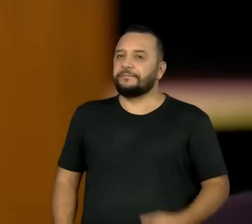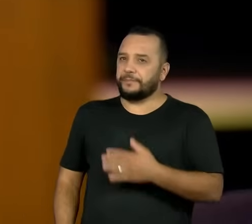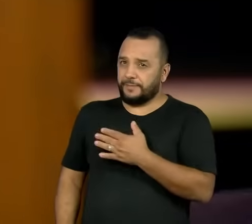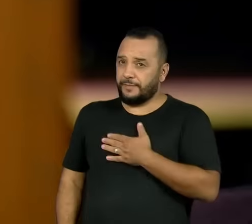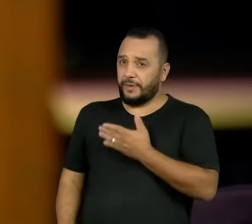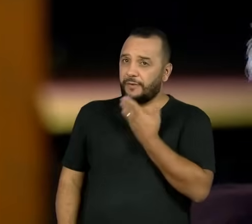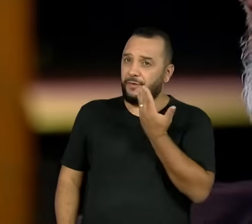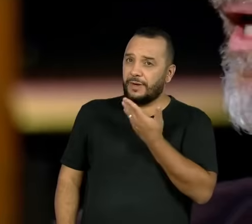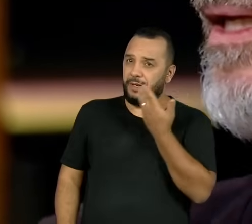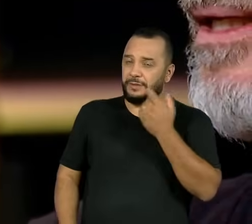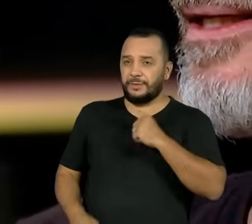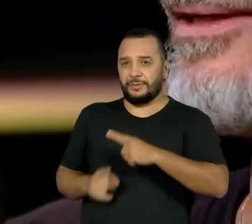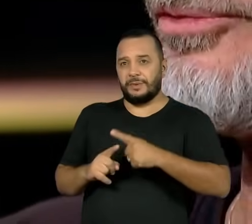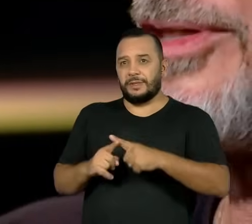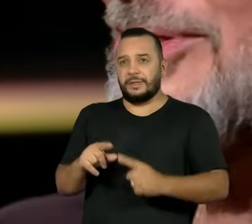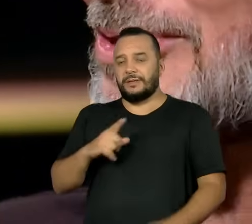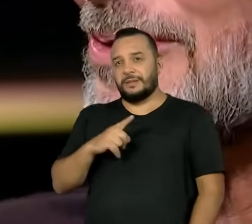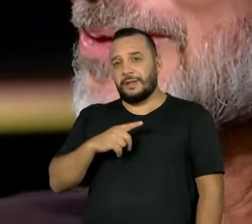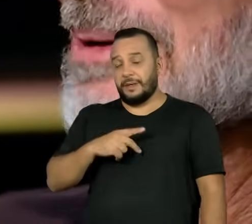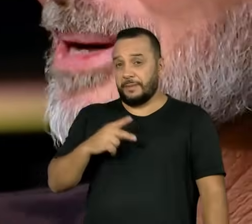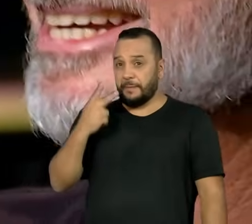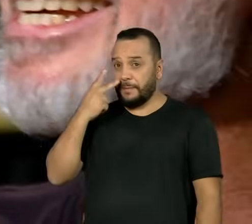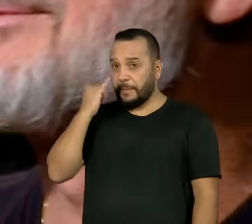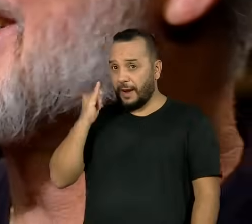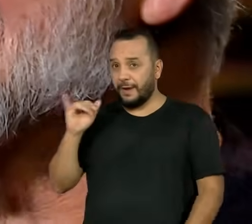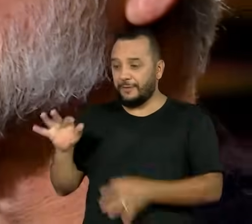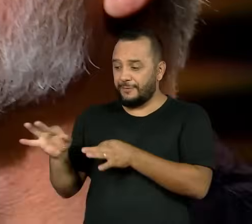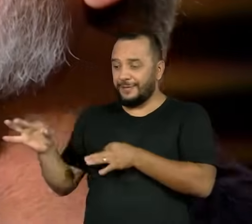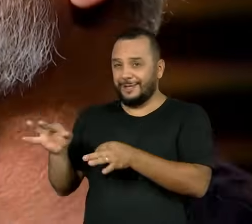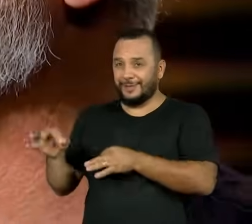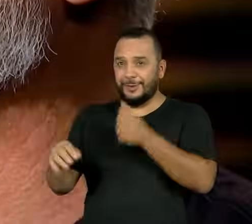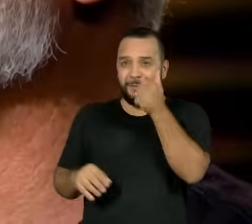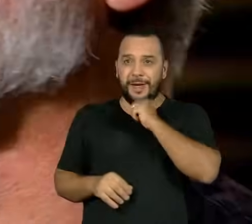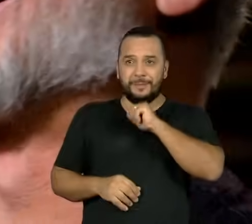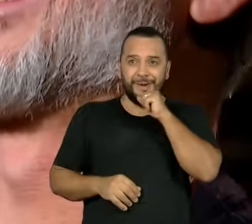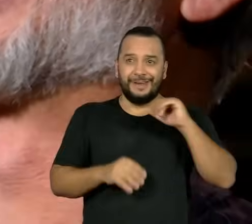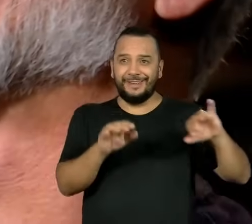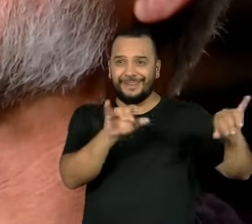fácil, porque eu tenho um pai físico e uma mãe química.